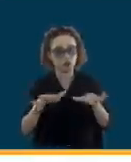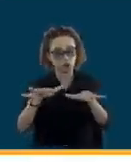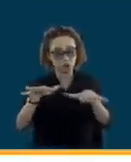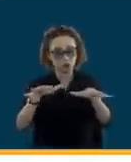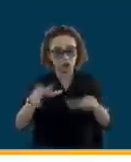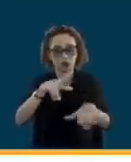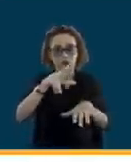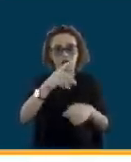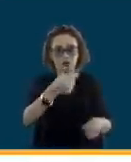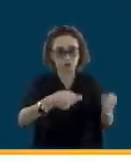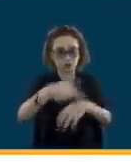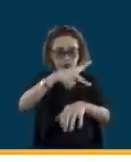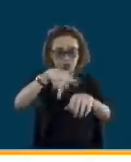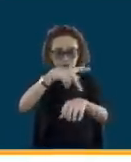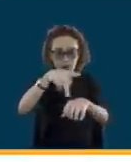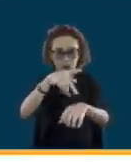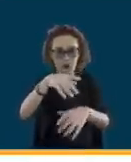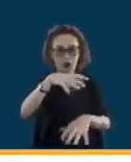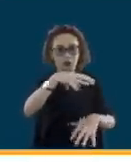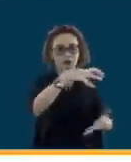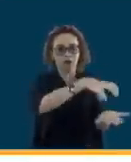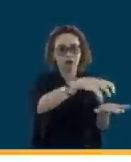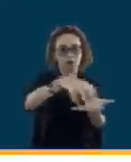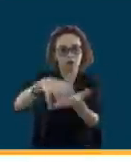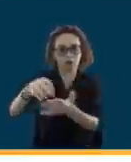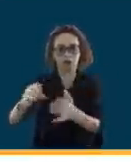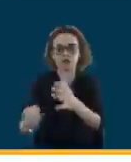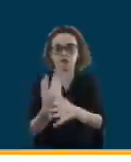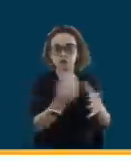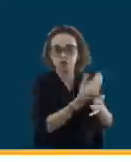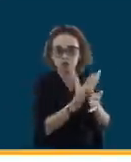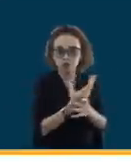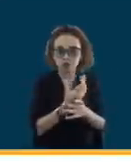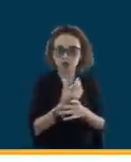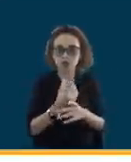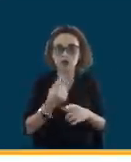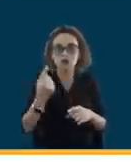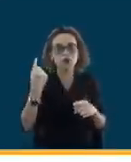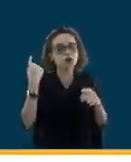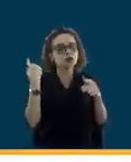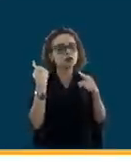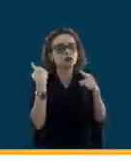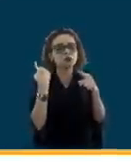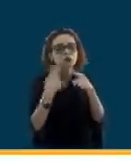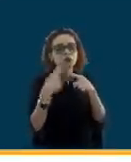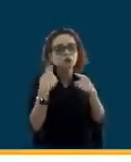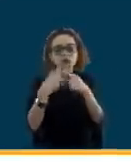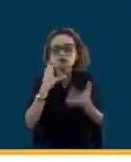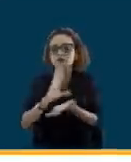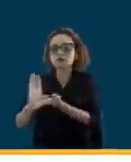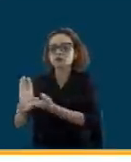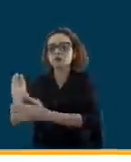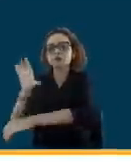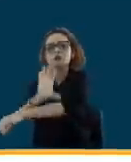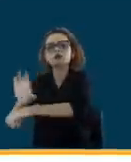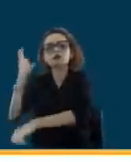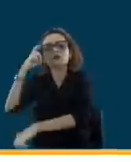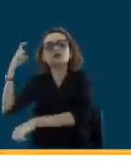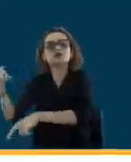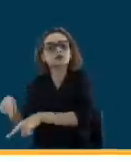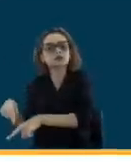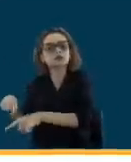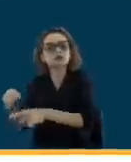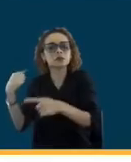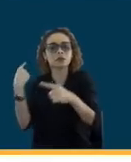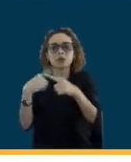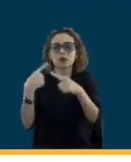nos mais diversos setores produtivos, por que não investir na cultura? A cultura não precisa de estrada, a cultura